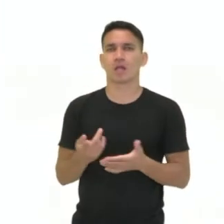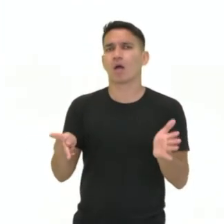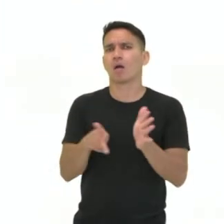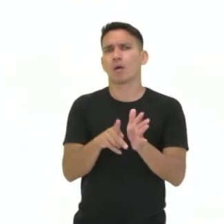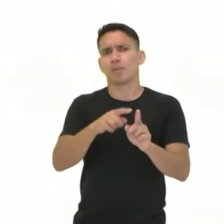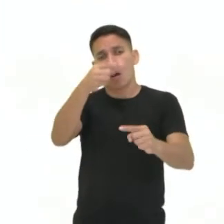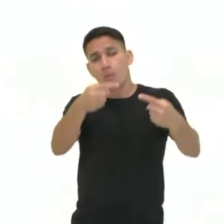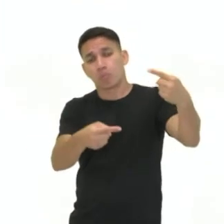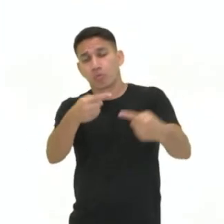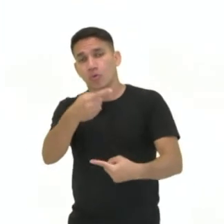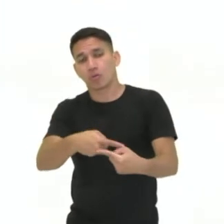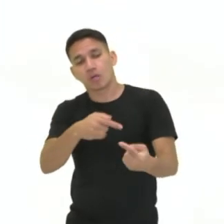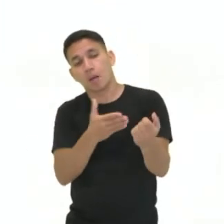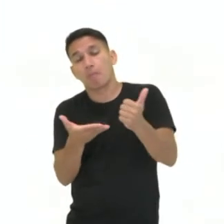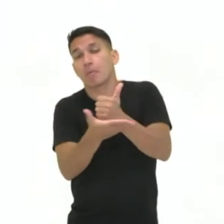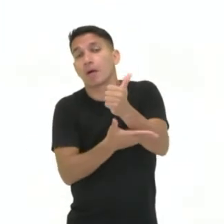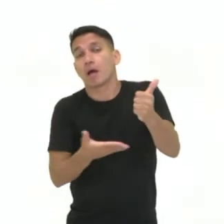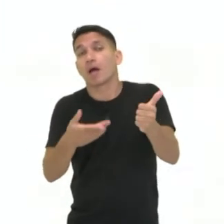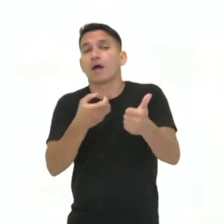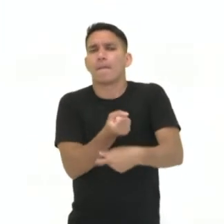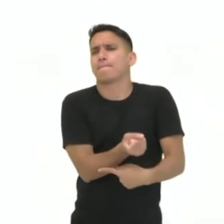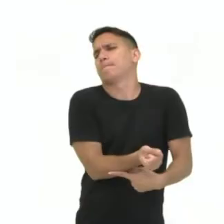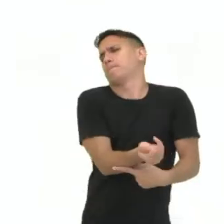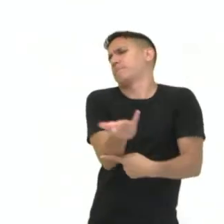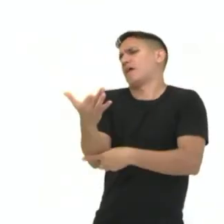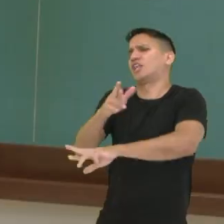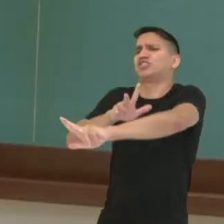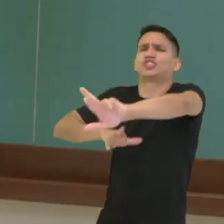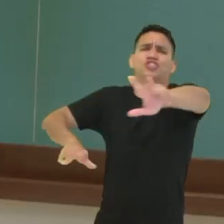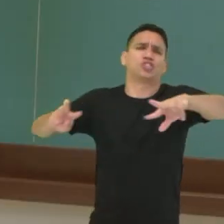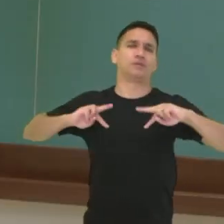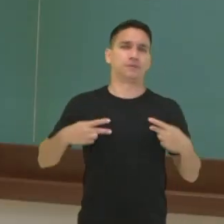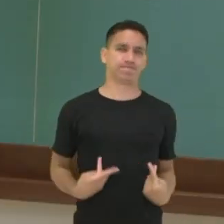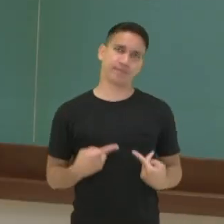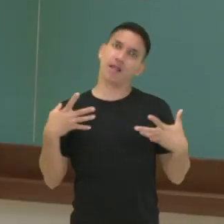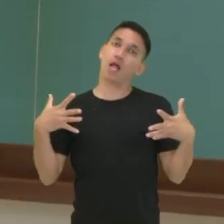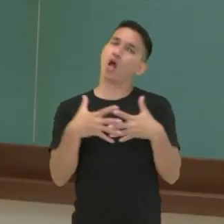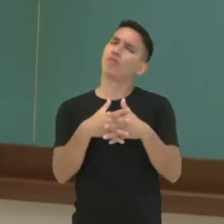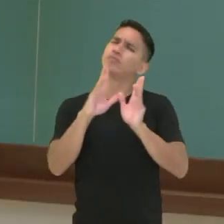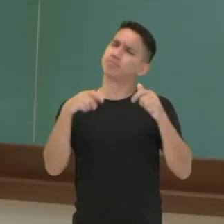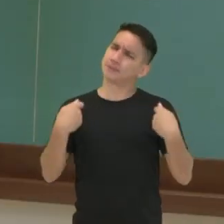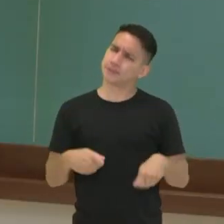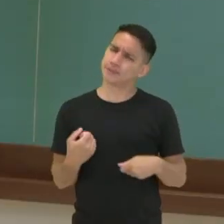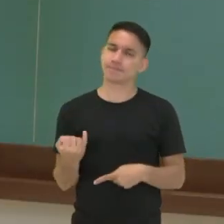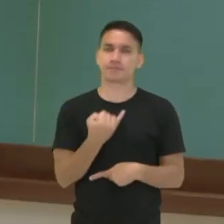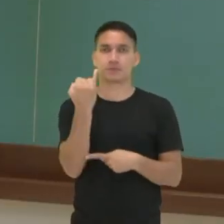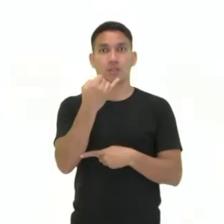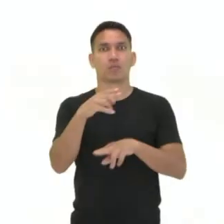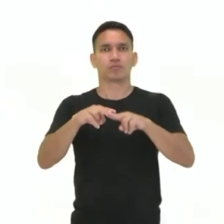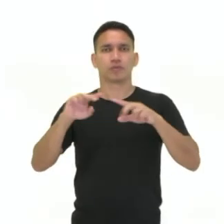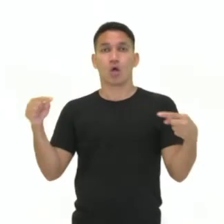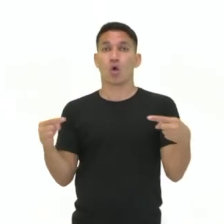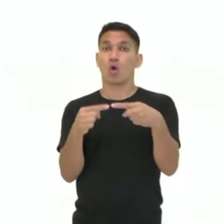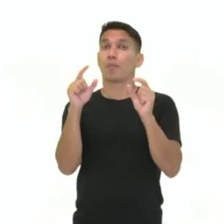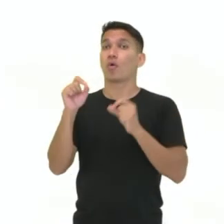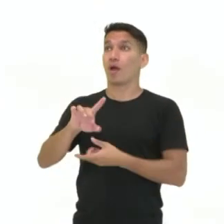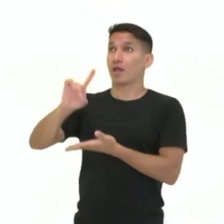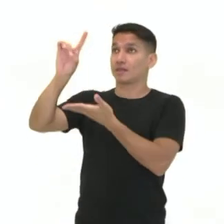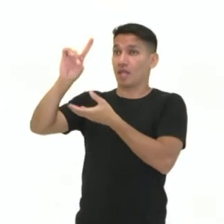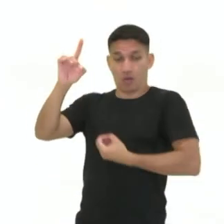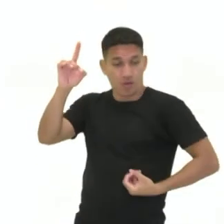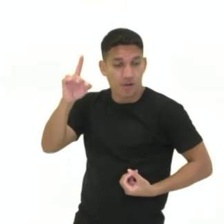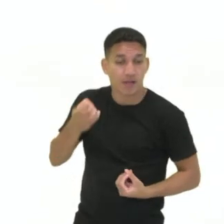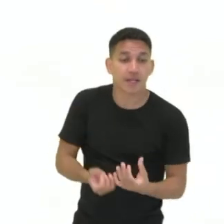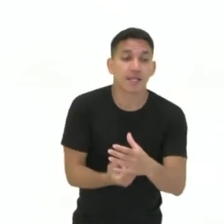na pluralidade dos homens. Esse conflito é essencial. Segundo Arendt, Deus criou o homem, mas os homens